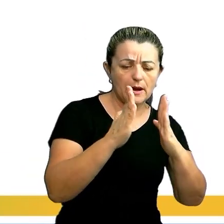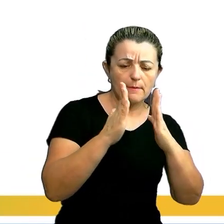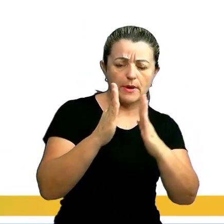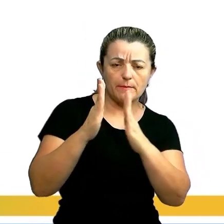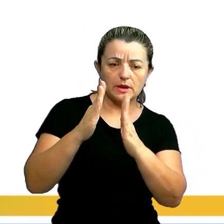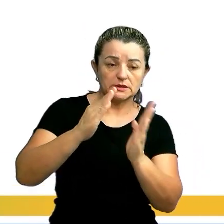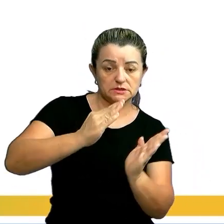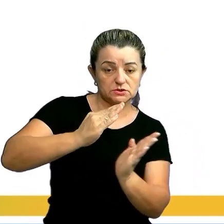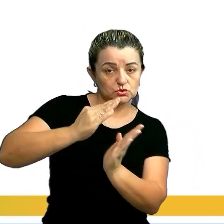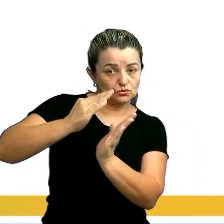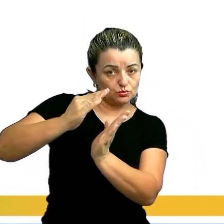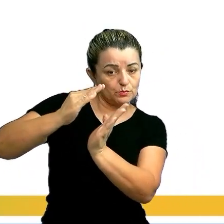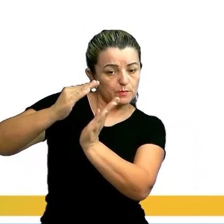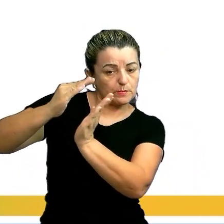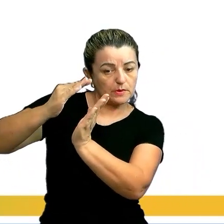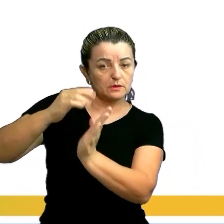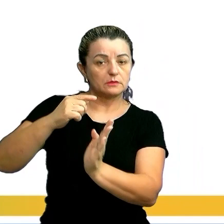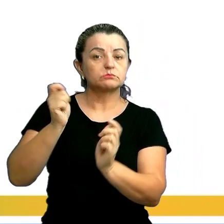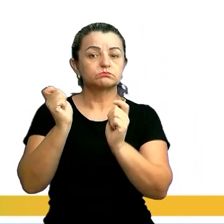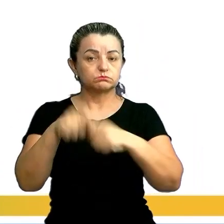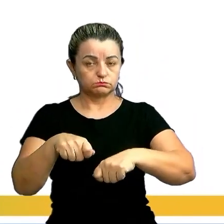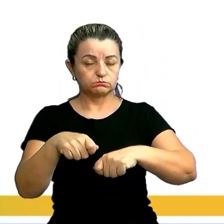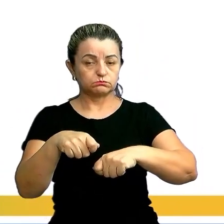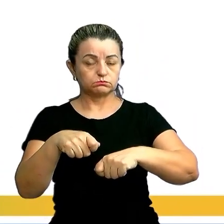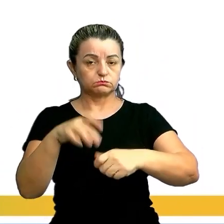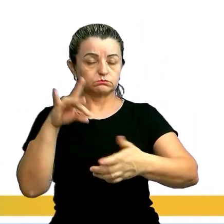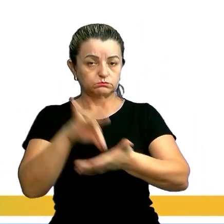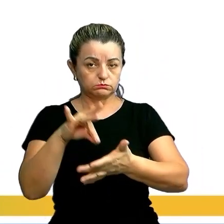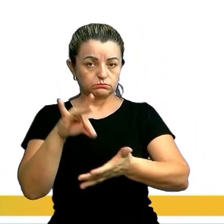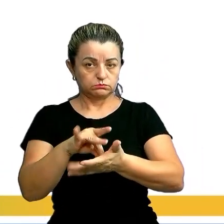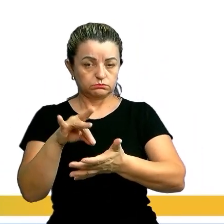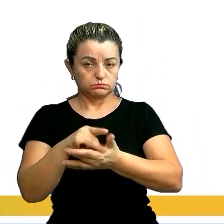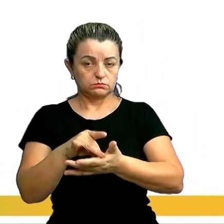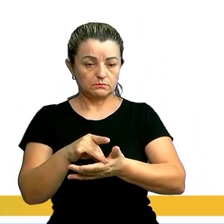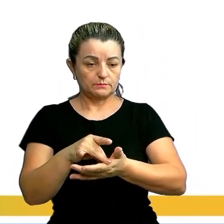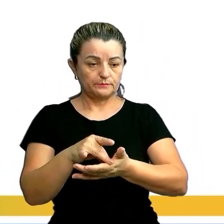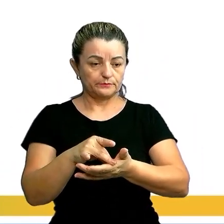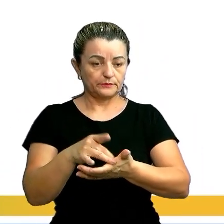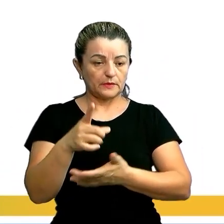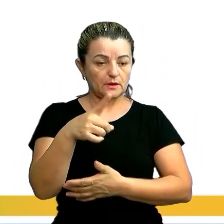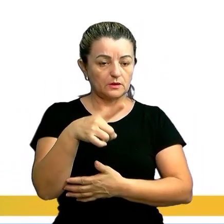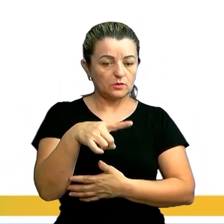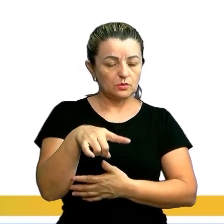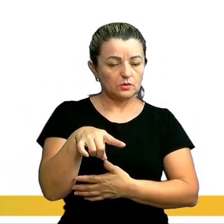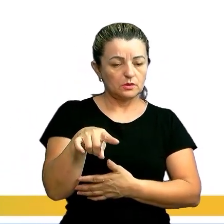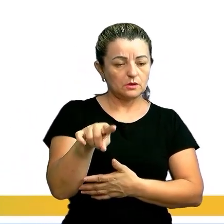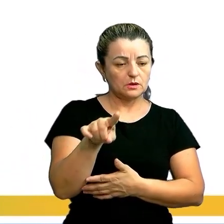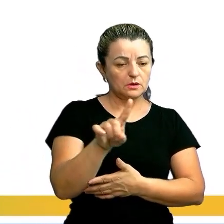vendo, permite afirmar que os cefalocordados,